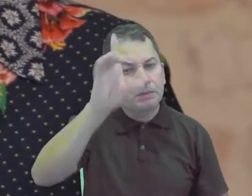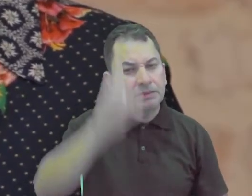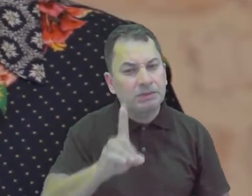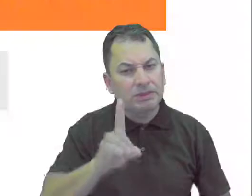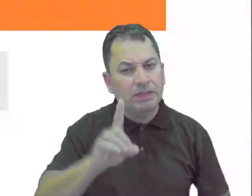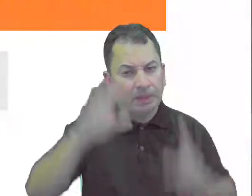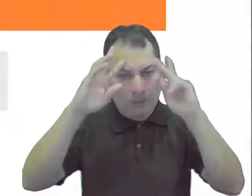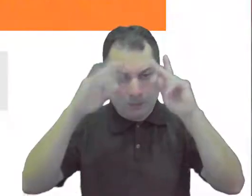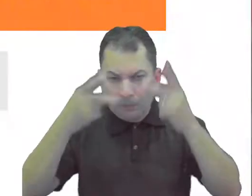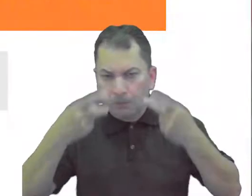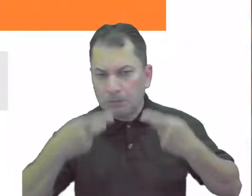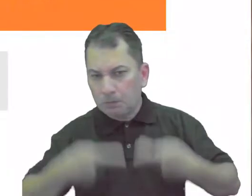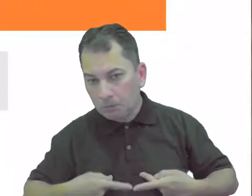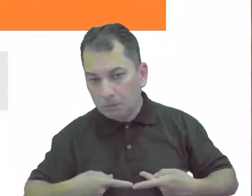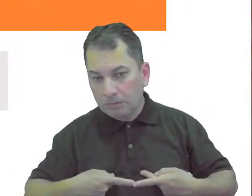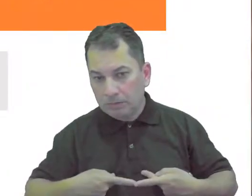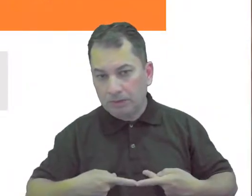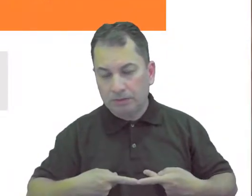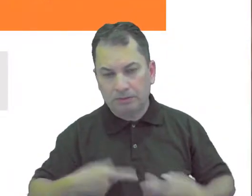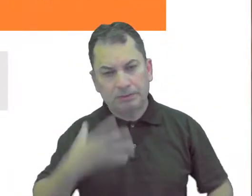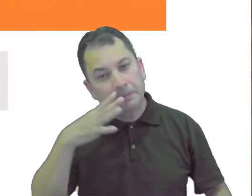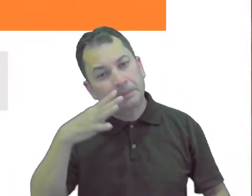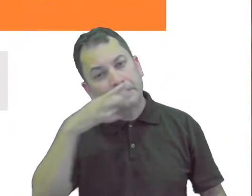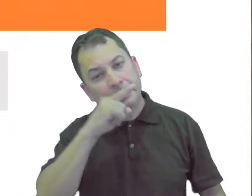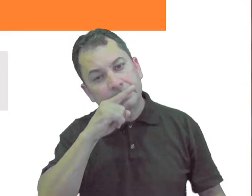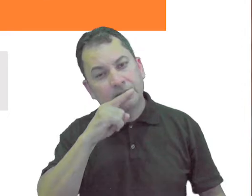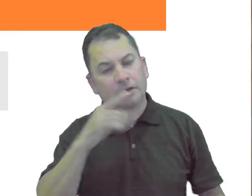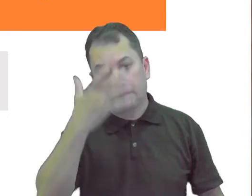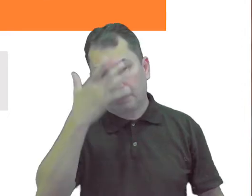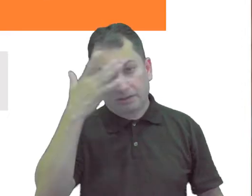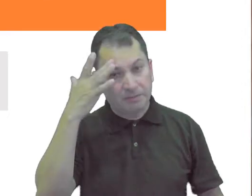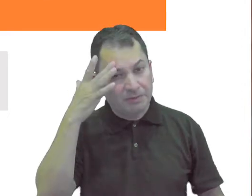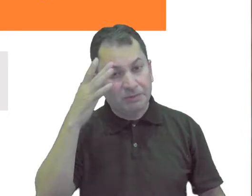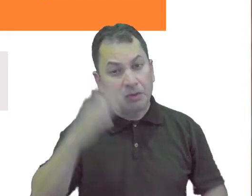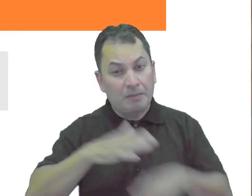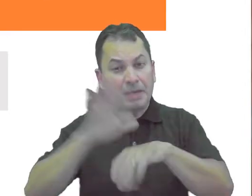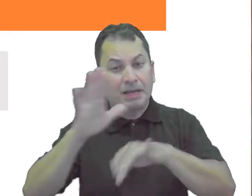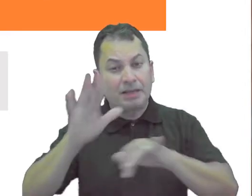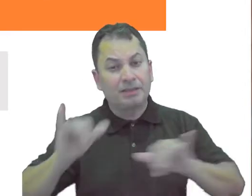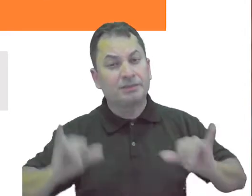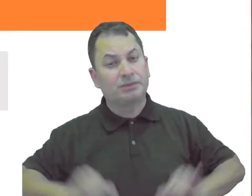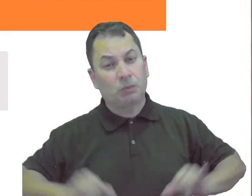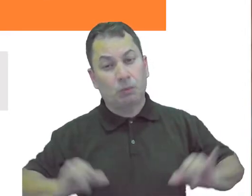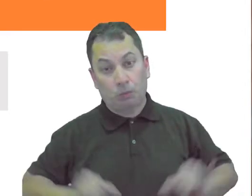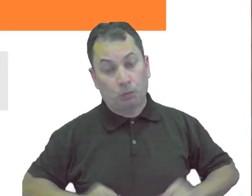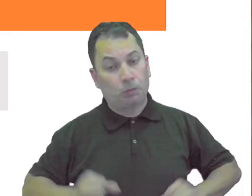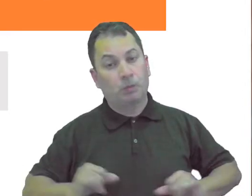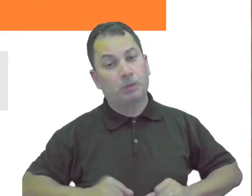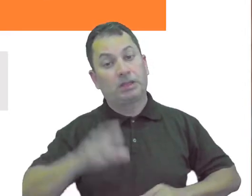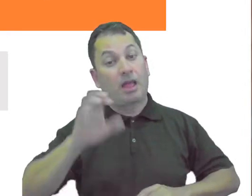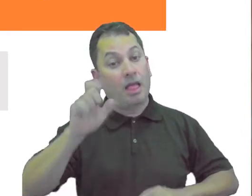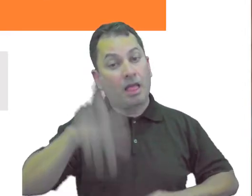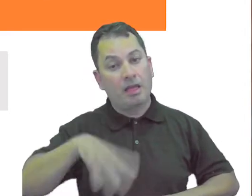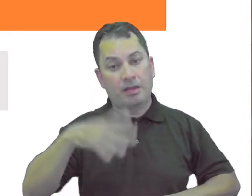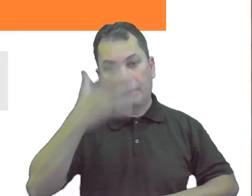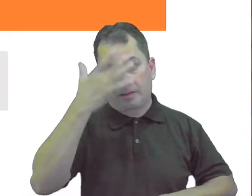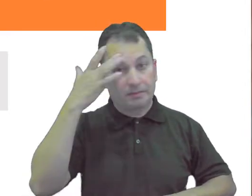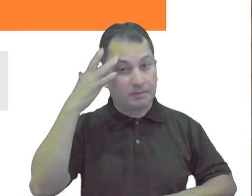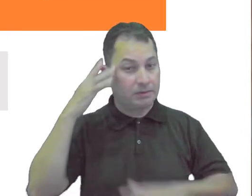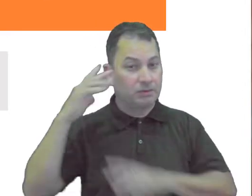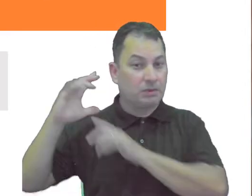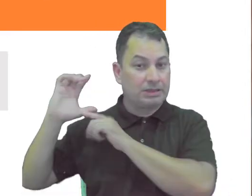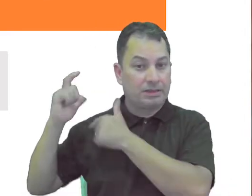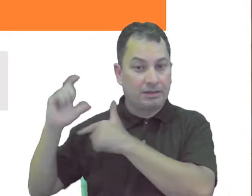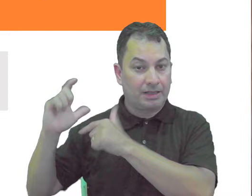vez mais que as populações mais afetadas, né, em geral, vão ser as populações tradicionais, né, por